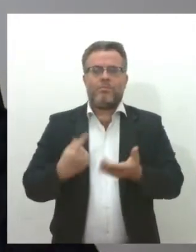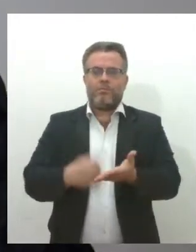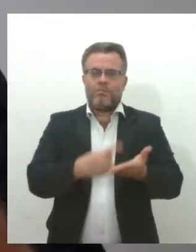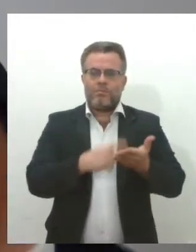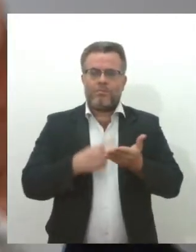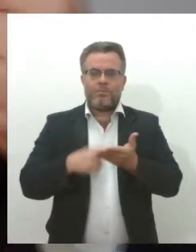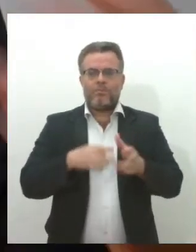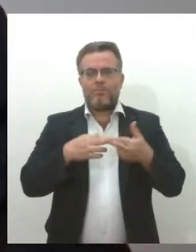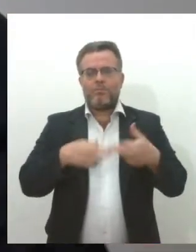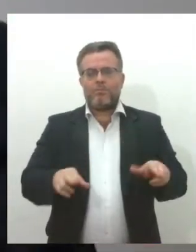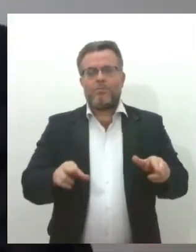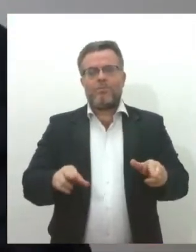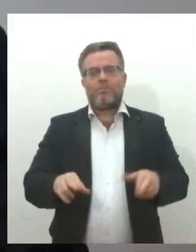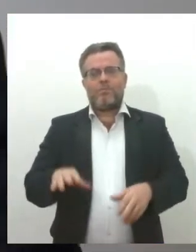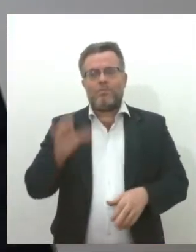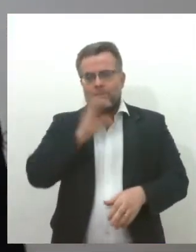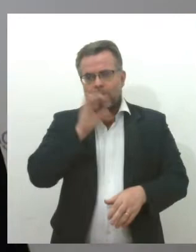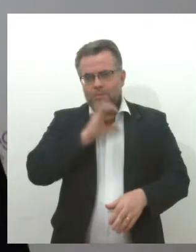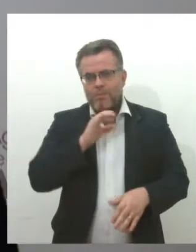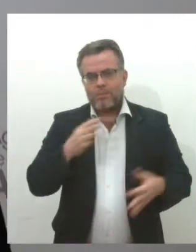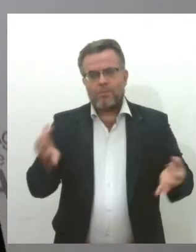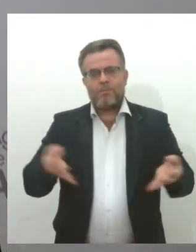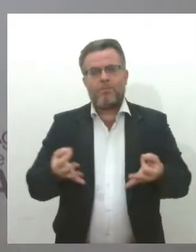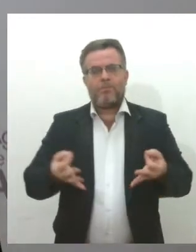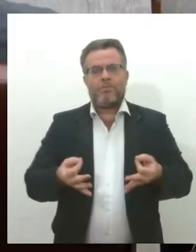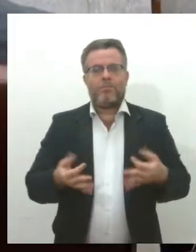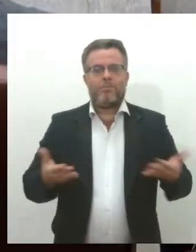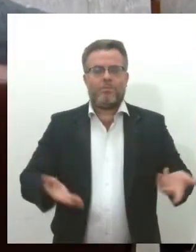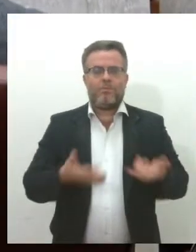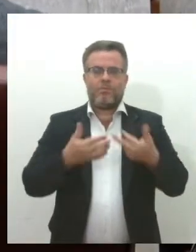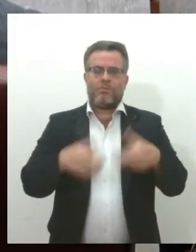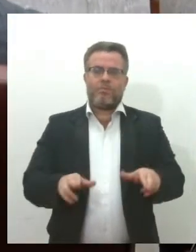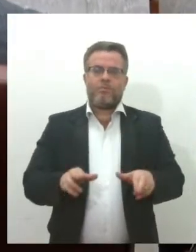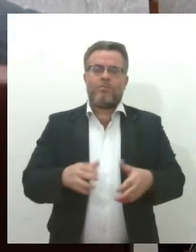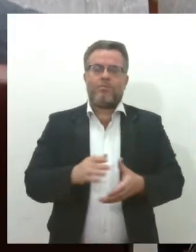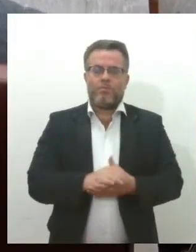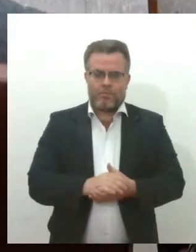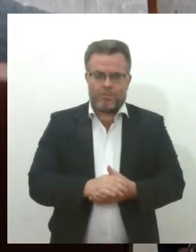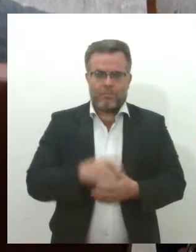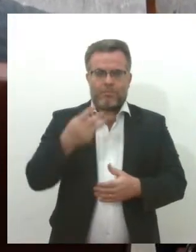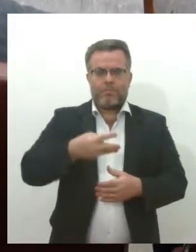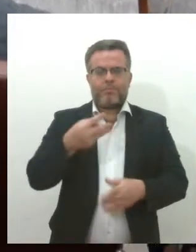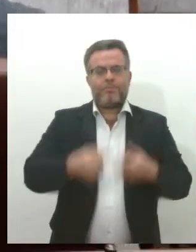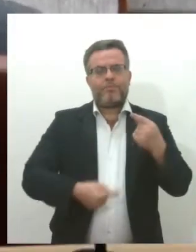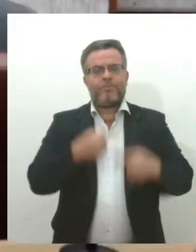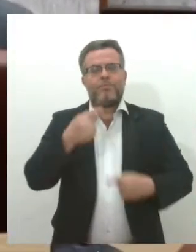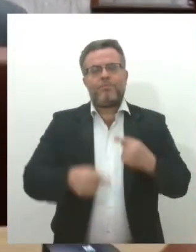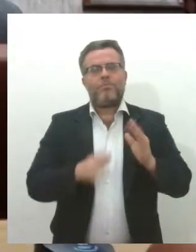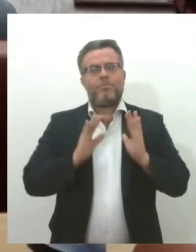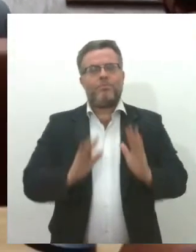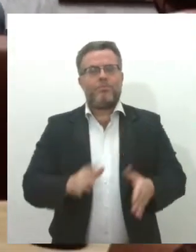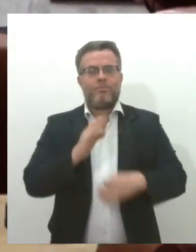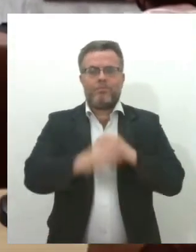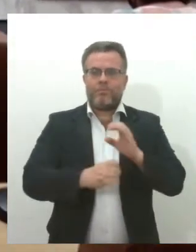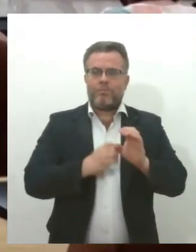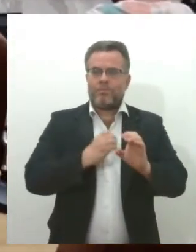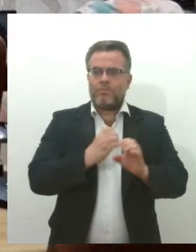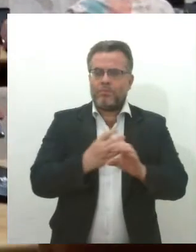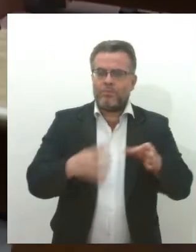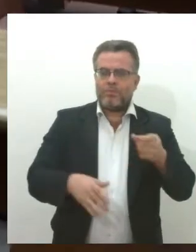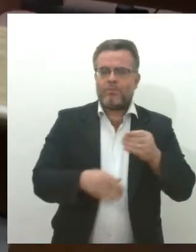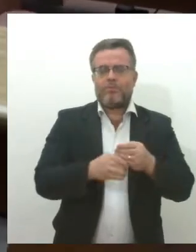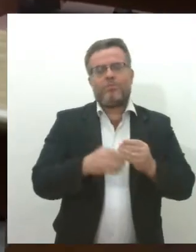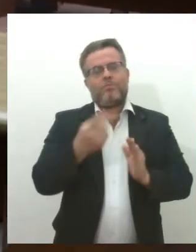um efeito solucionador a para a sociedade a discussão emendas foram apresentadas com relação ao